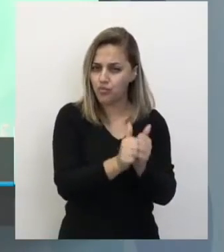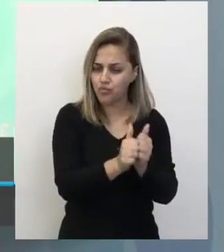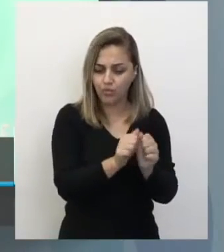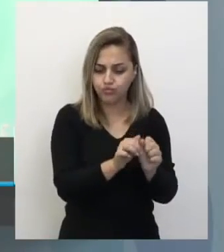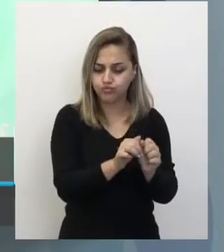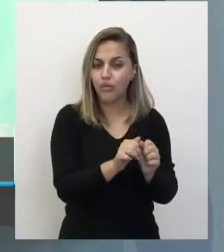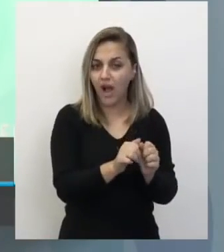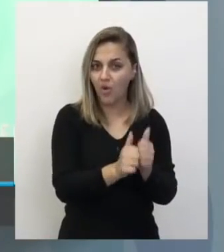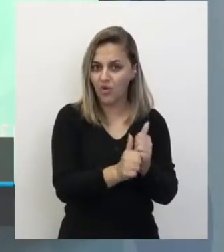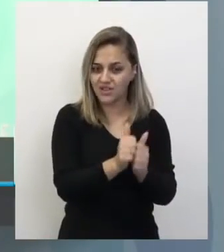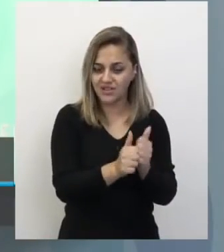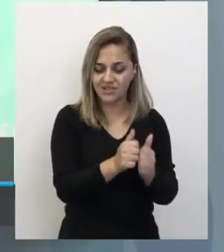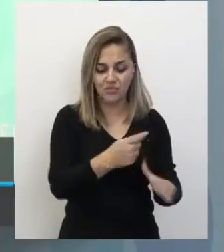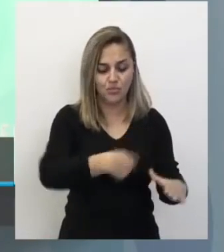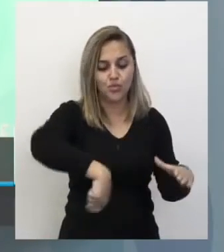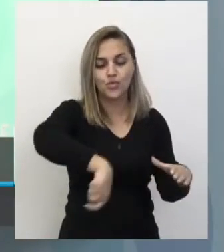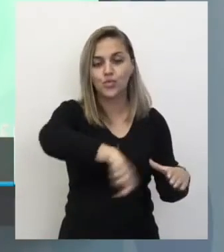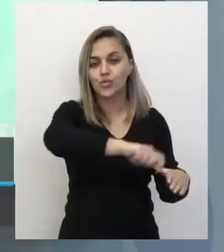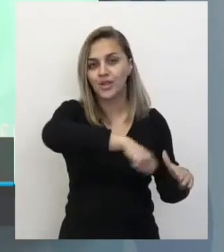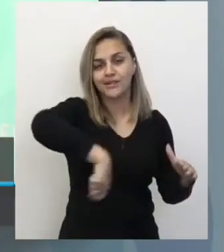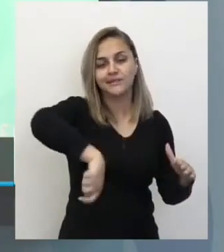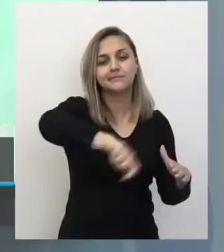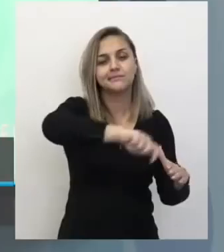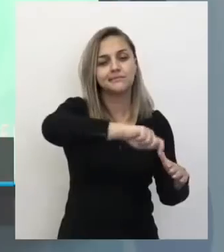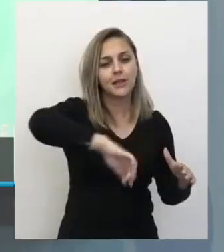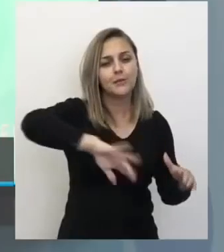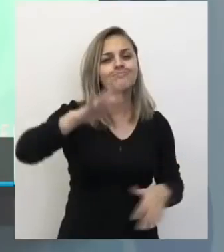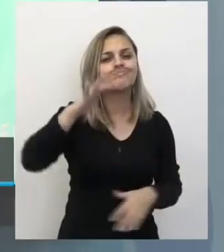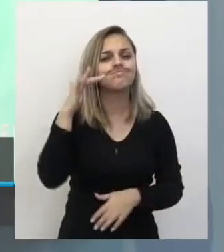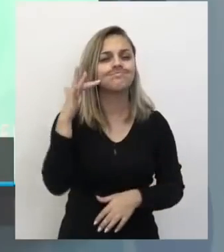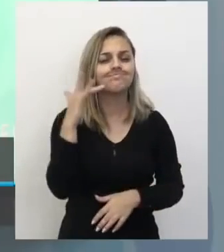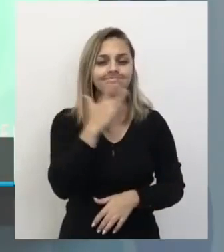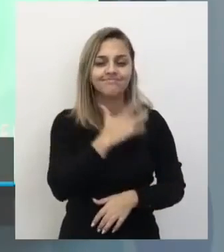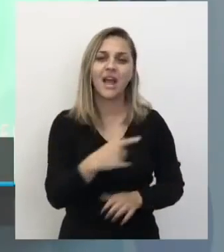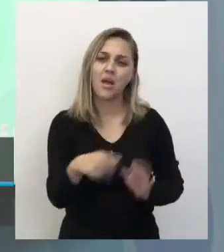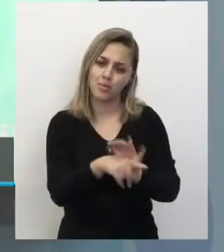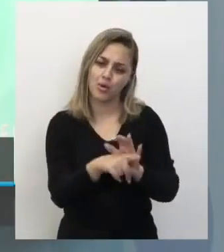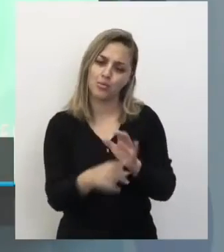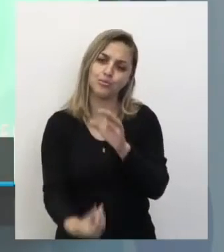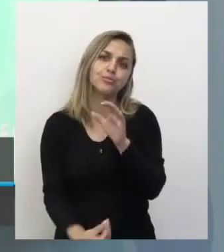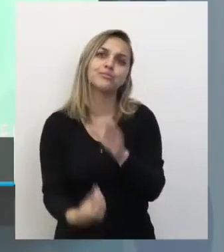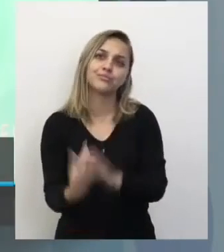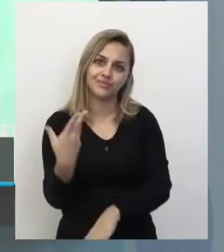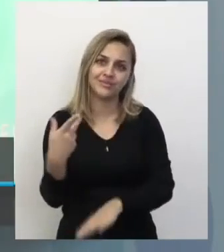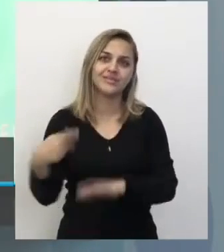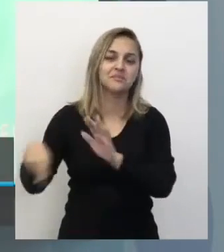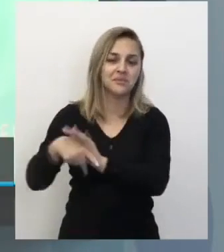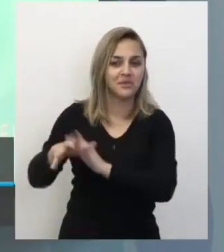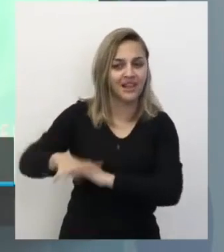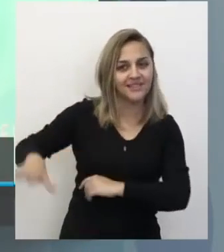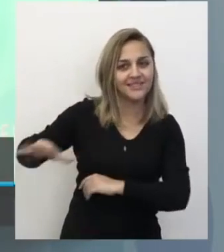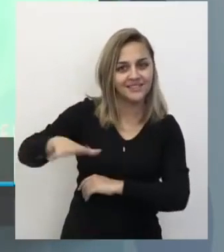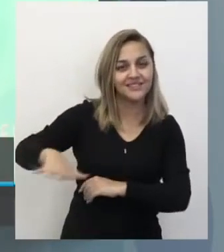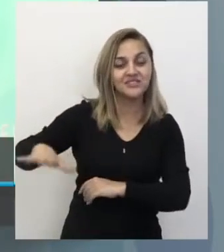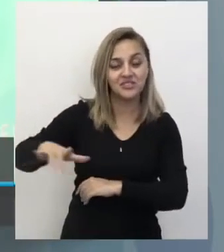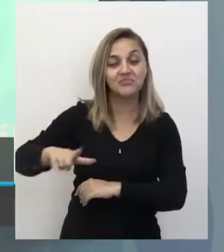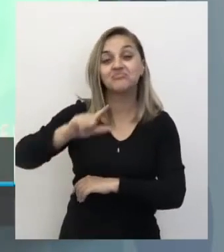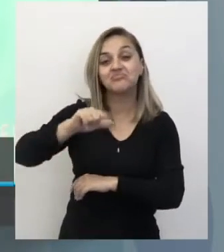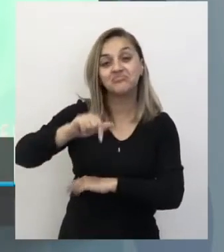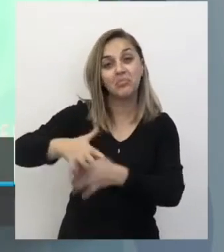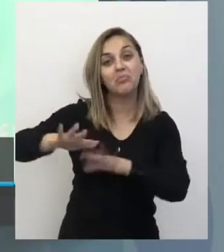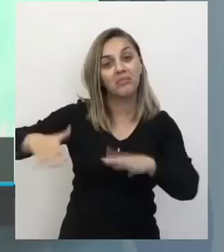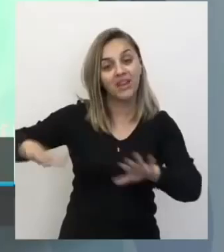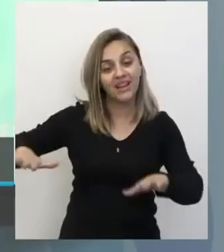mais moderno, mas a origem aí. Então isso está ligado diretamente ao quê? Ao fato de estar próximo ao mar também, né?